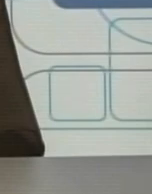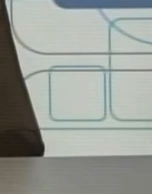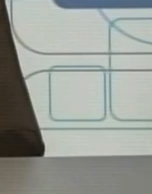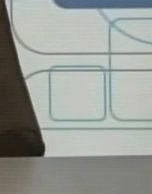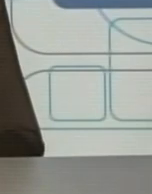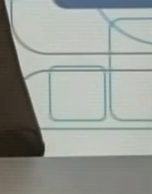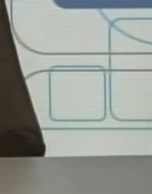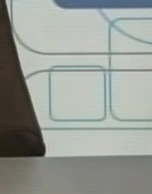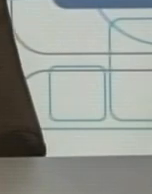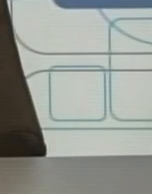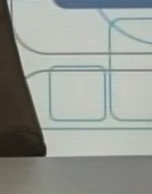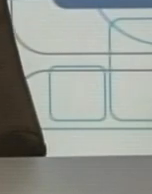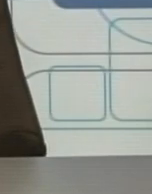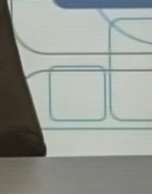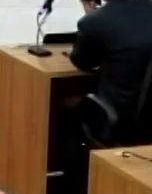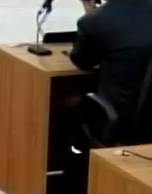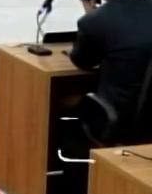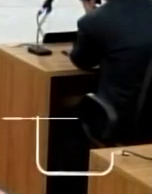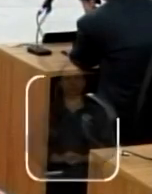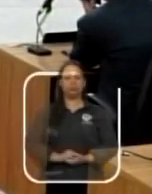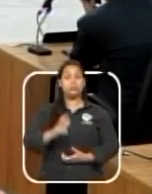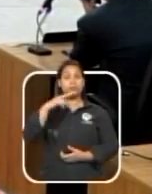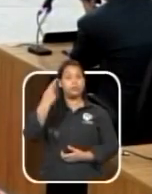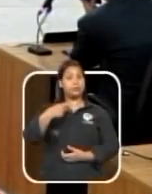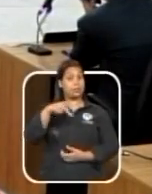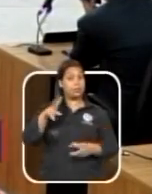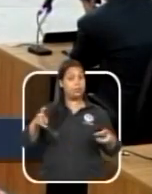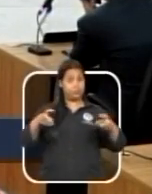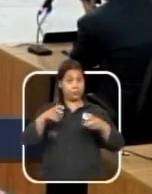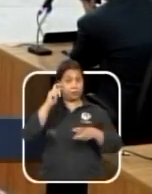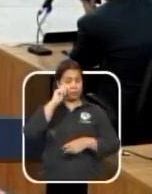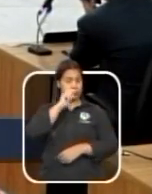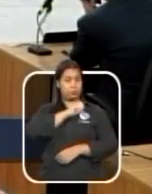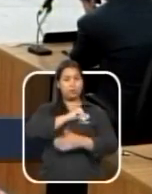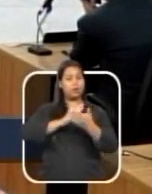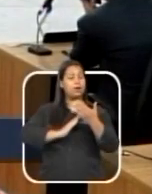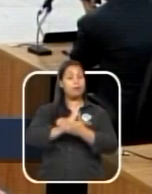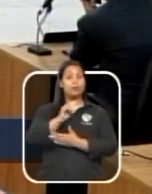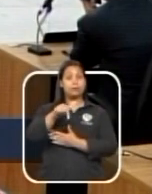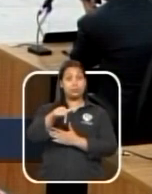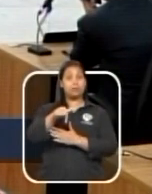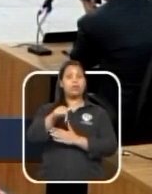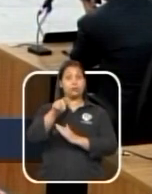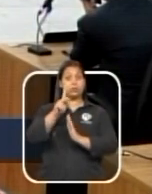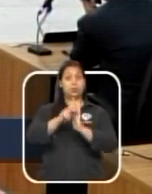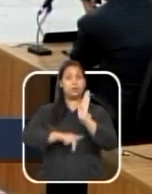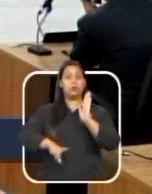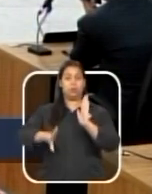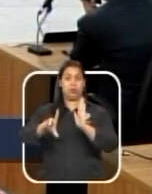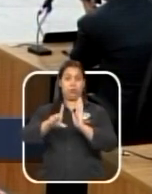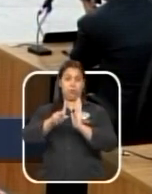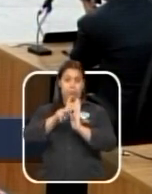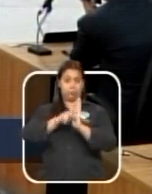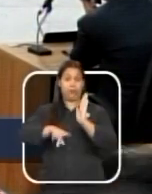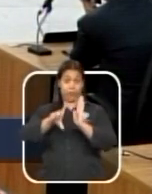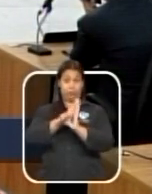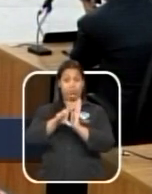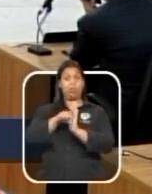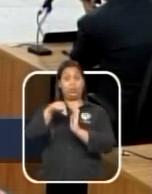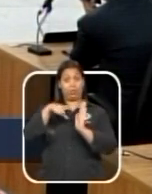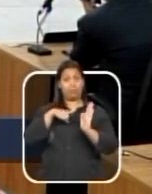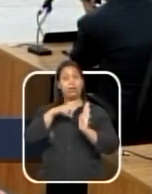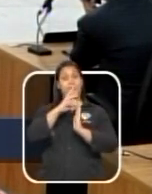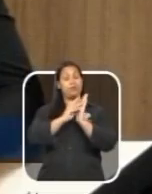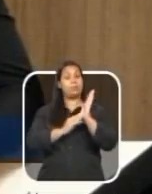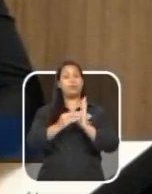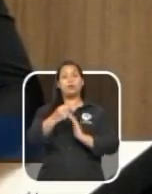projetos debatidos pelos vereadores. Os vereadores de Rio Preto aprovaram 7 dos 8 projetos que estavam